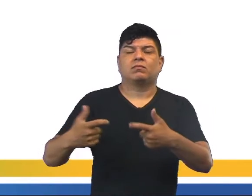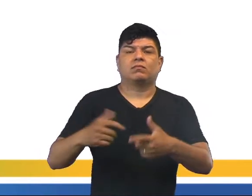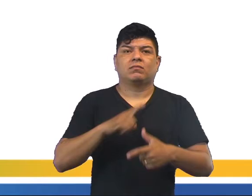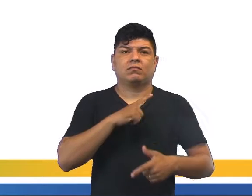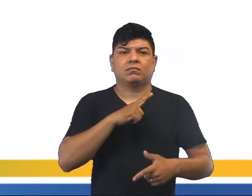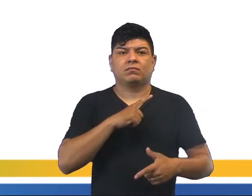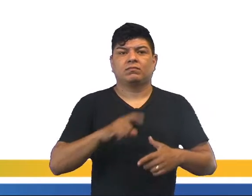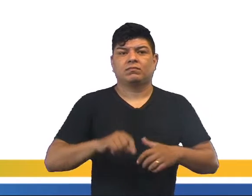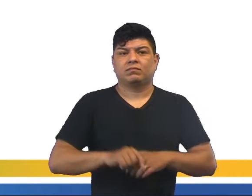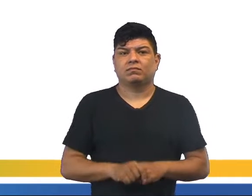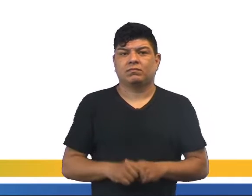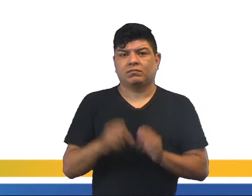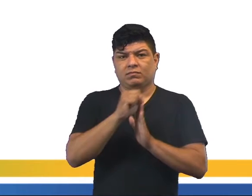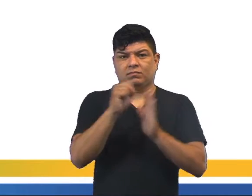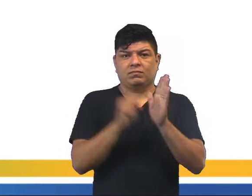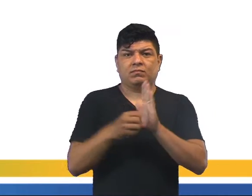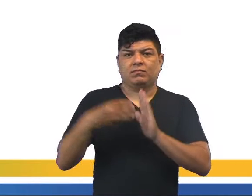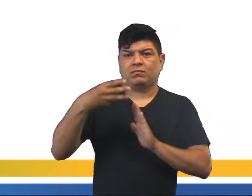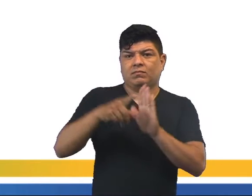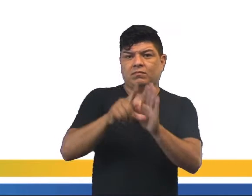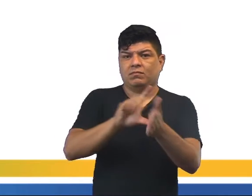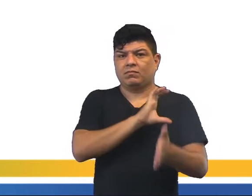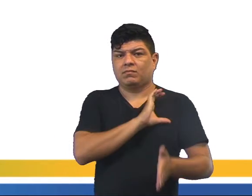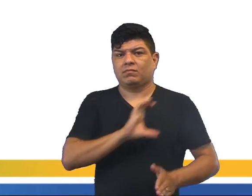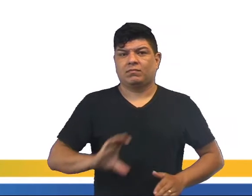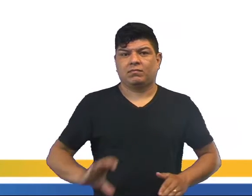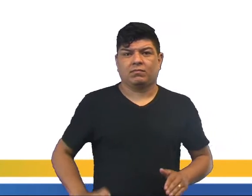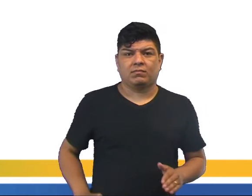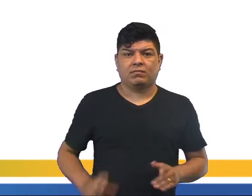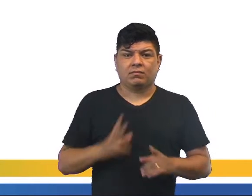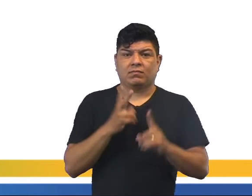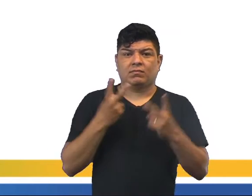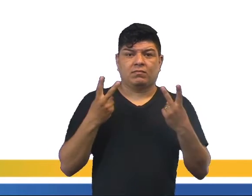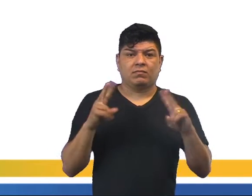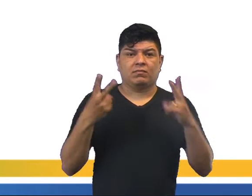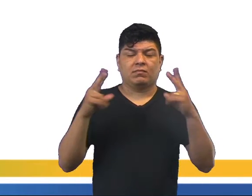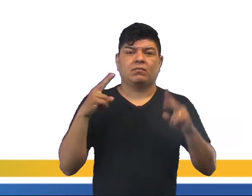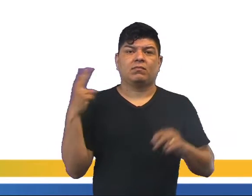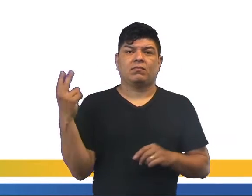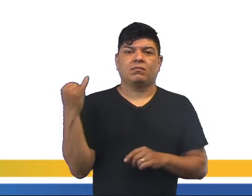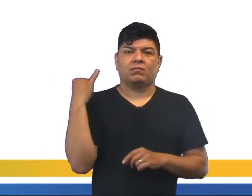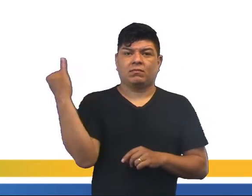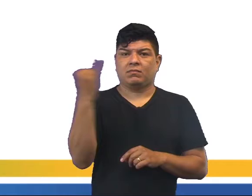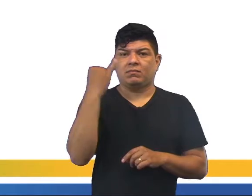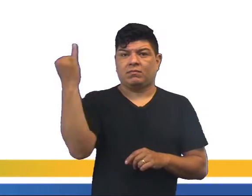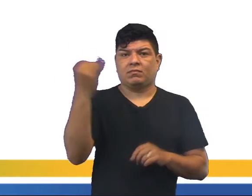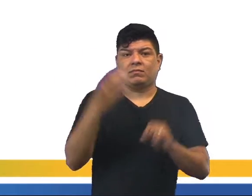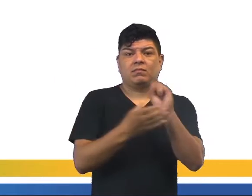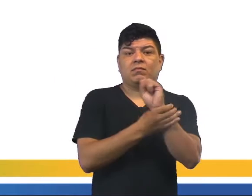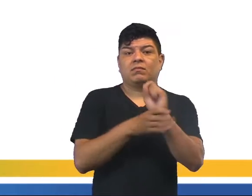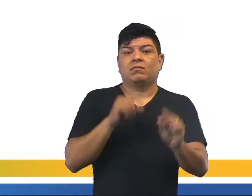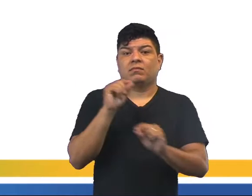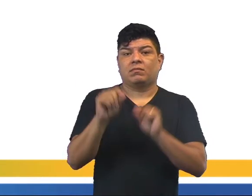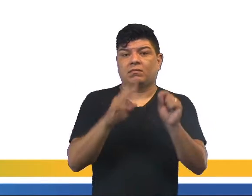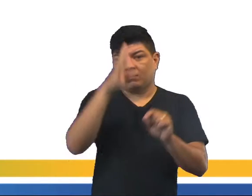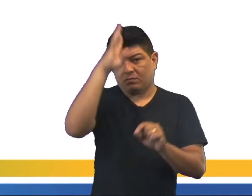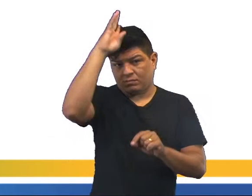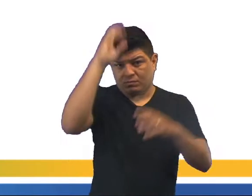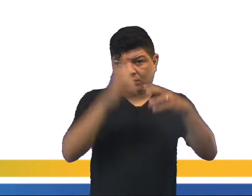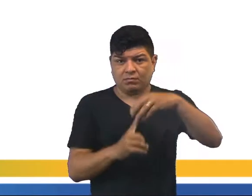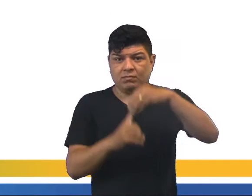púnicas. No século 3 a.C., né? Essa vitória ela foi muito importante, pois ela garantiu a supremacia romana